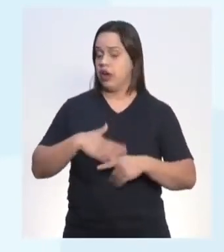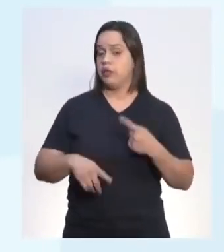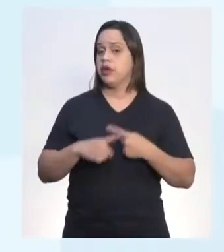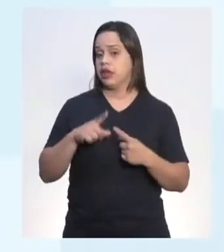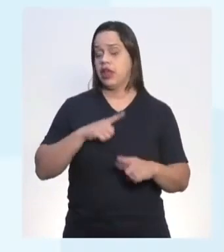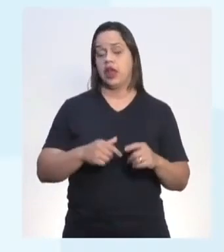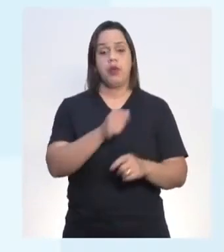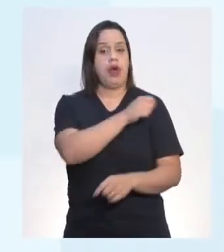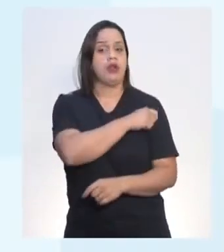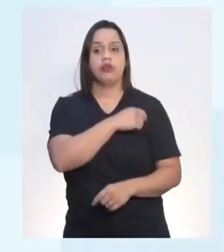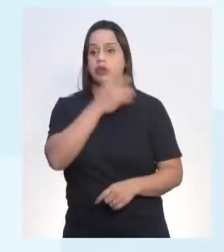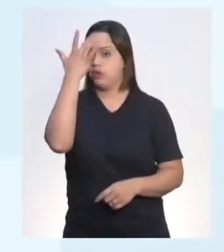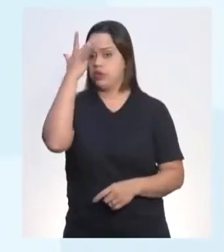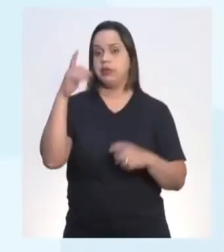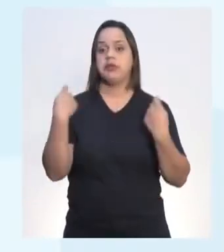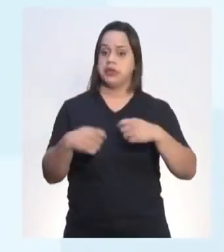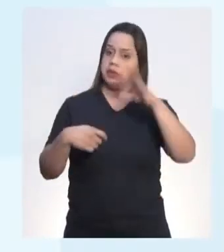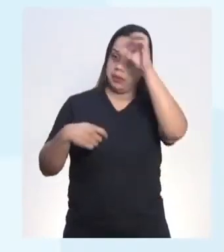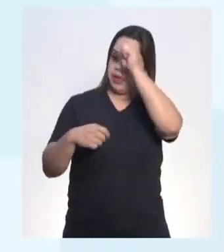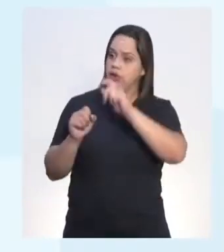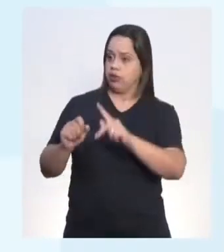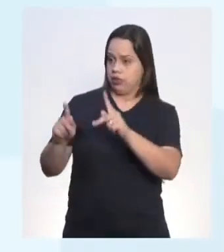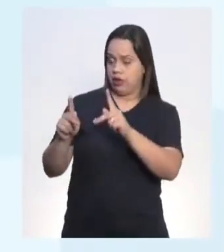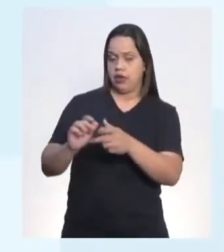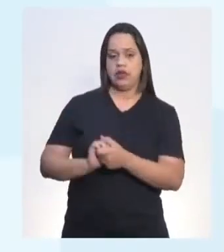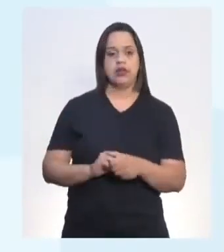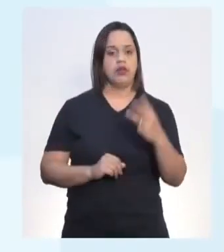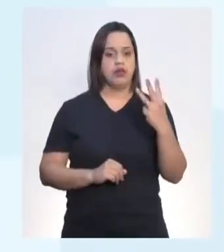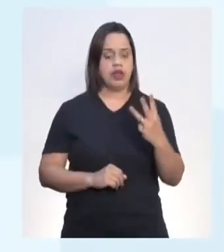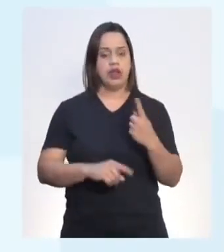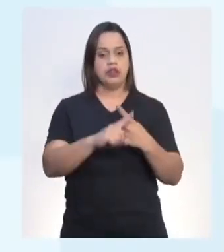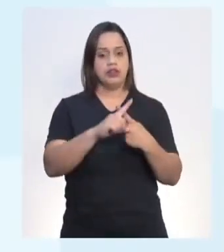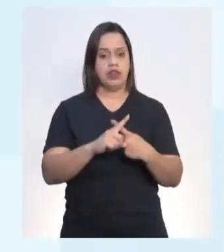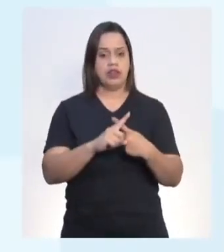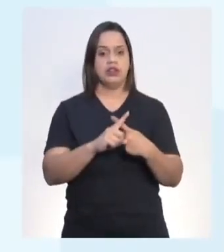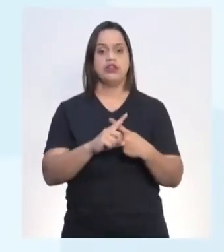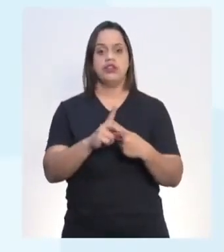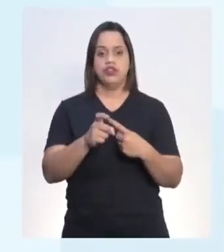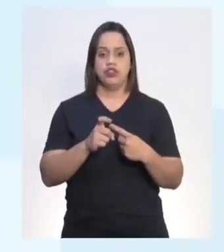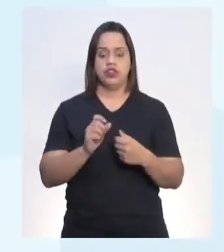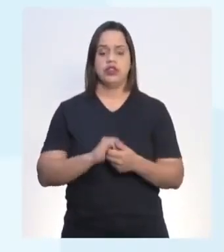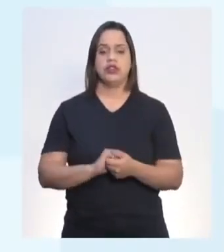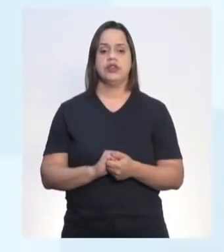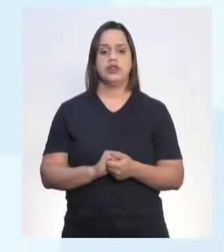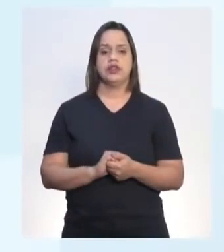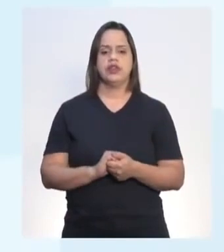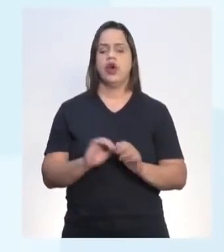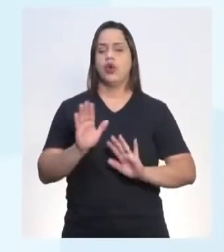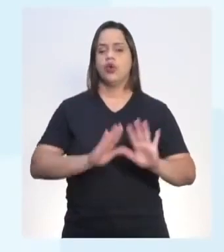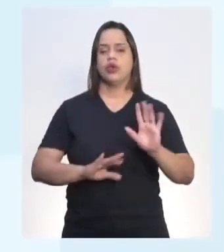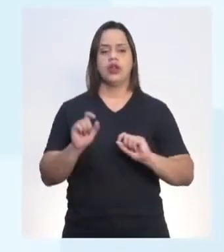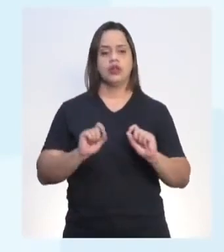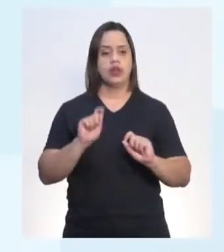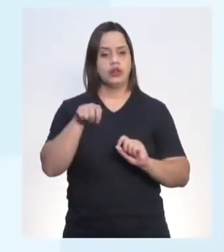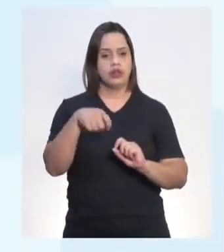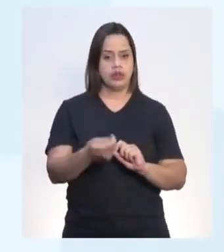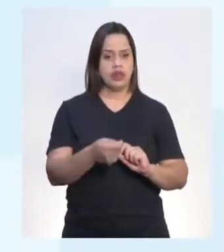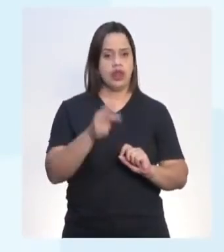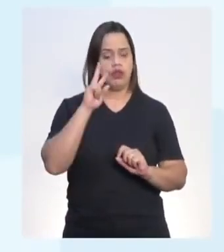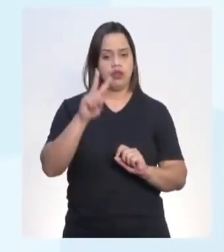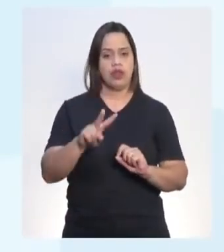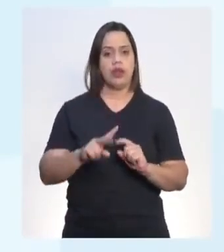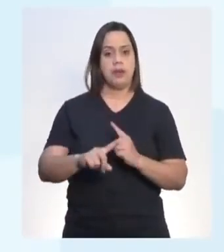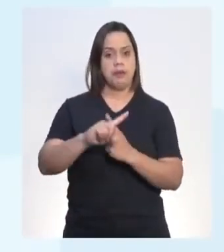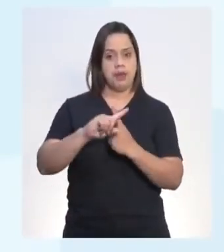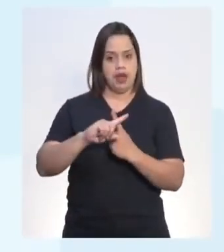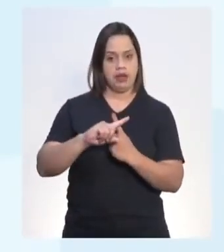sabe fazer e precisa aprender, certo? 3 vezes x. Cuidado com esse sinal. Eu vou colocar o sinal